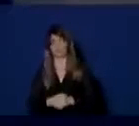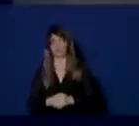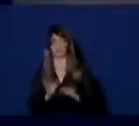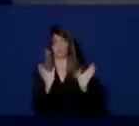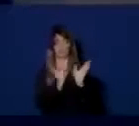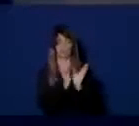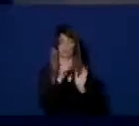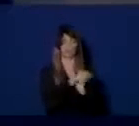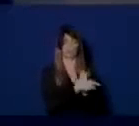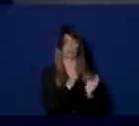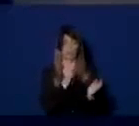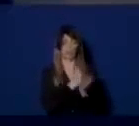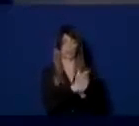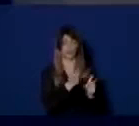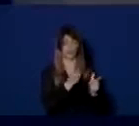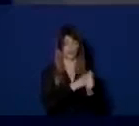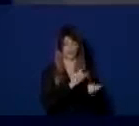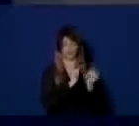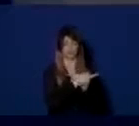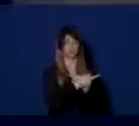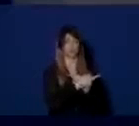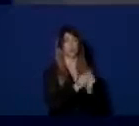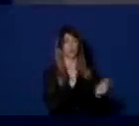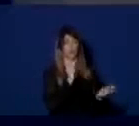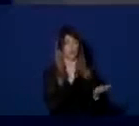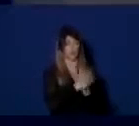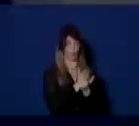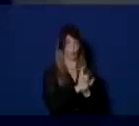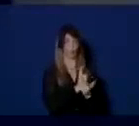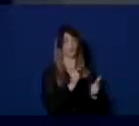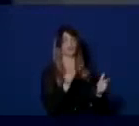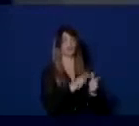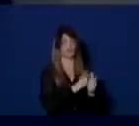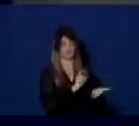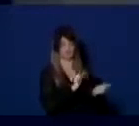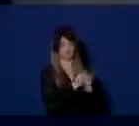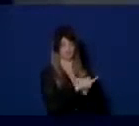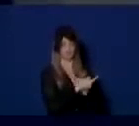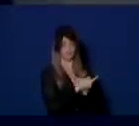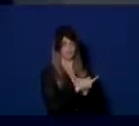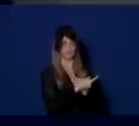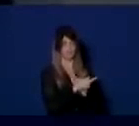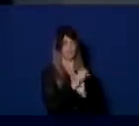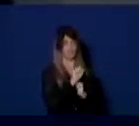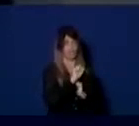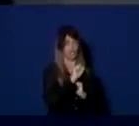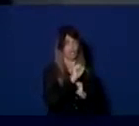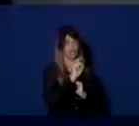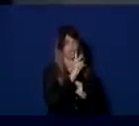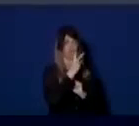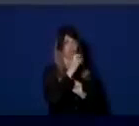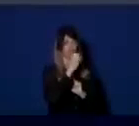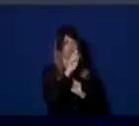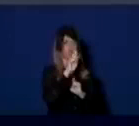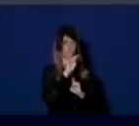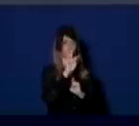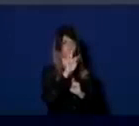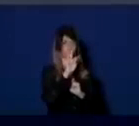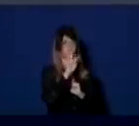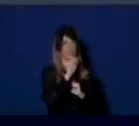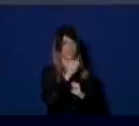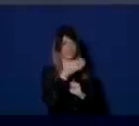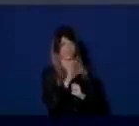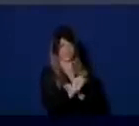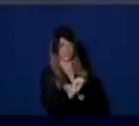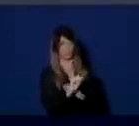caras, quem compra essa dívida conversível, tipicamente compra a dívida conversível e fica short na ação. Por quê? Porque o cara